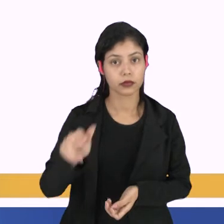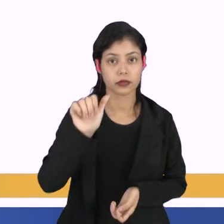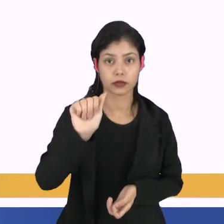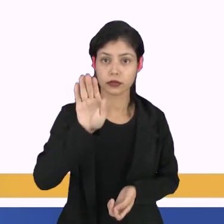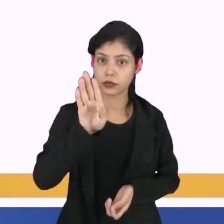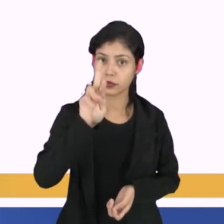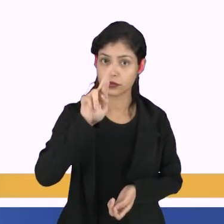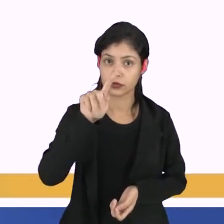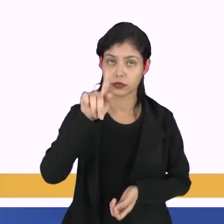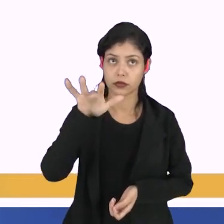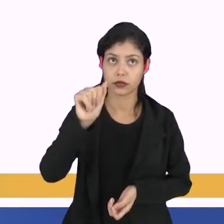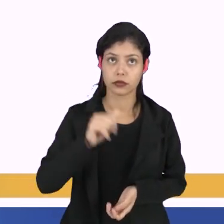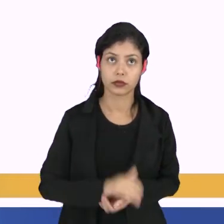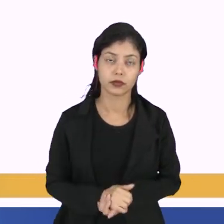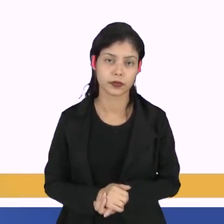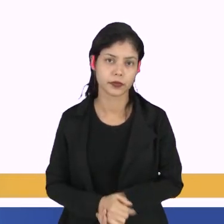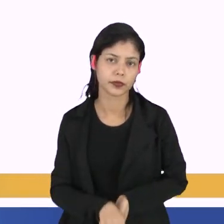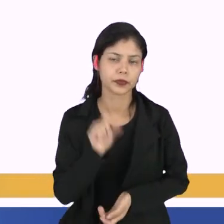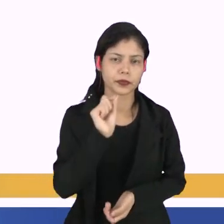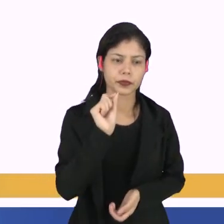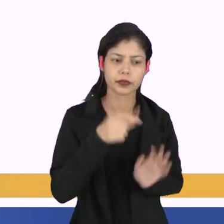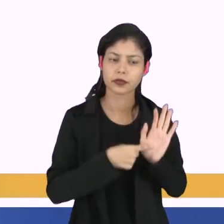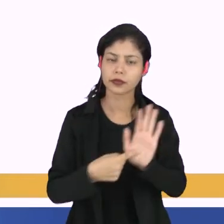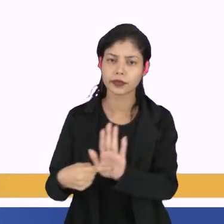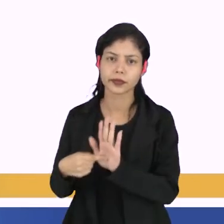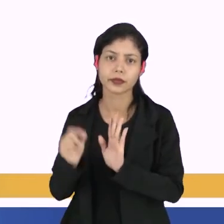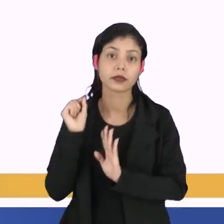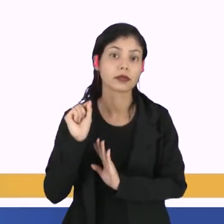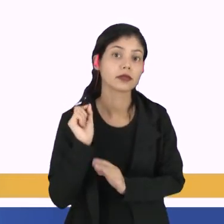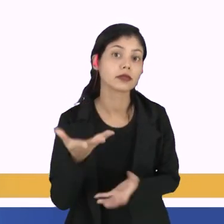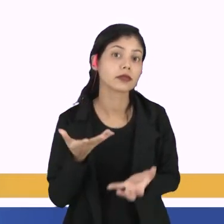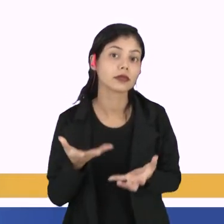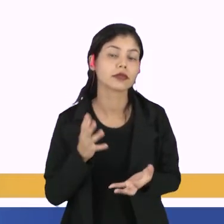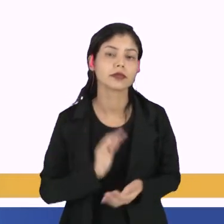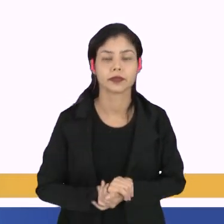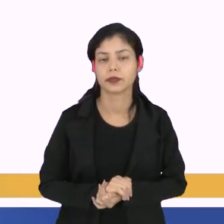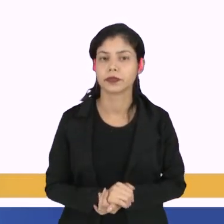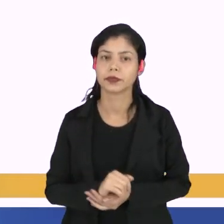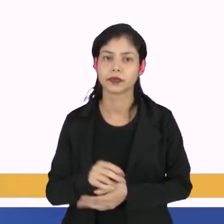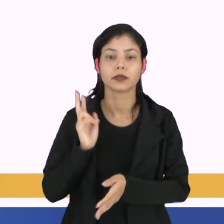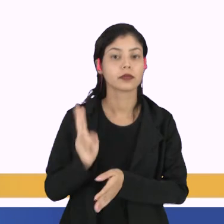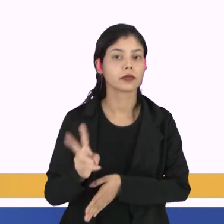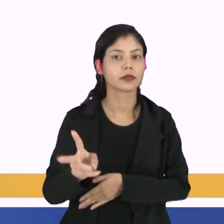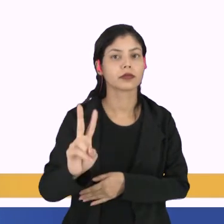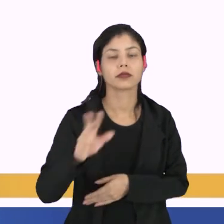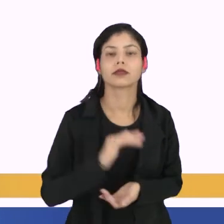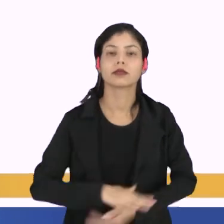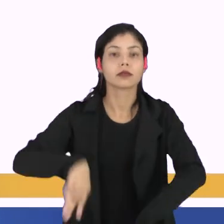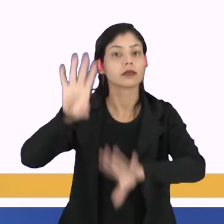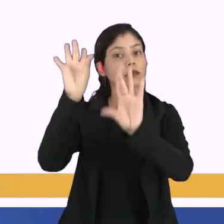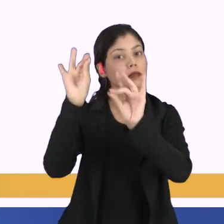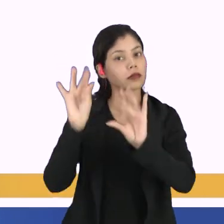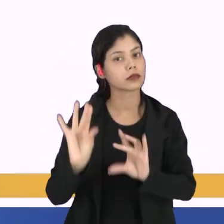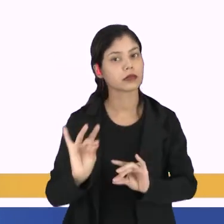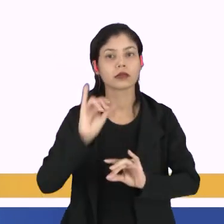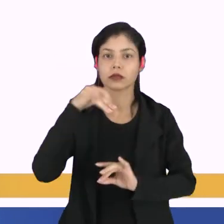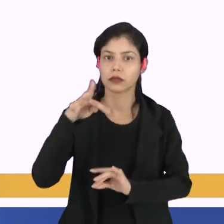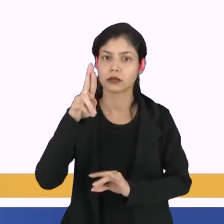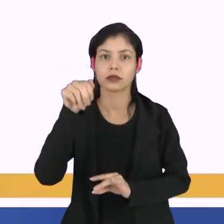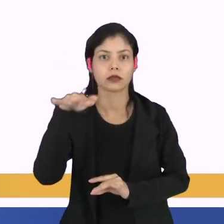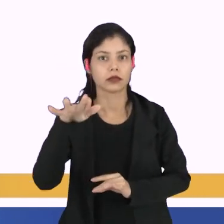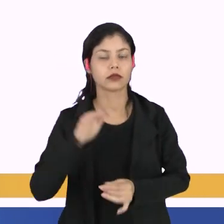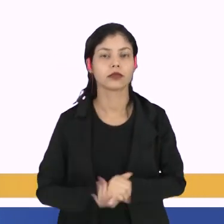absoluta. E aí, o comando da questão quer a frequência relativa de cada item.